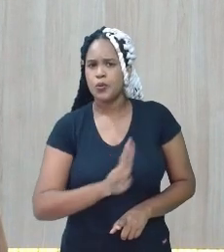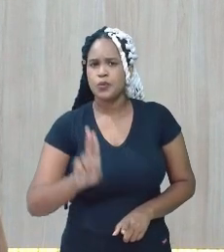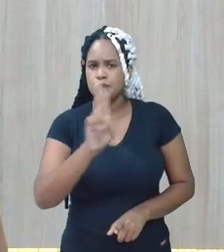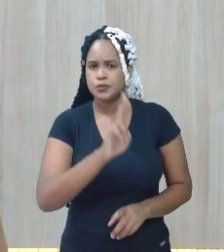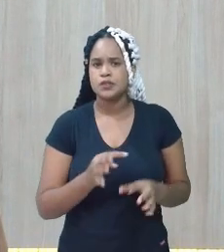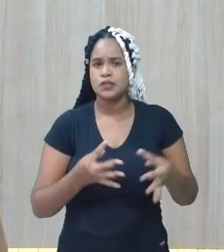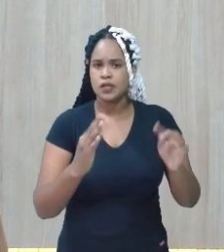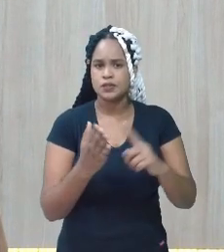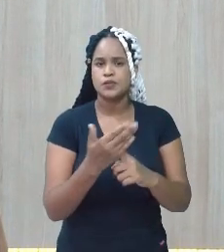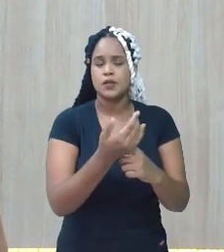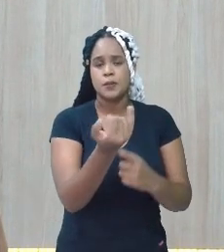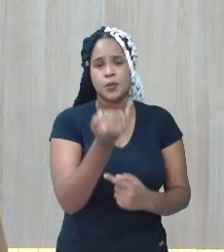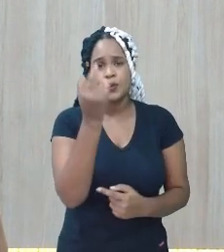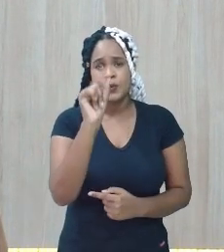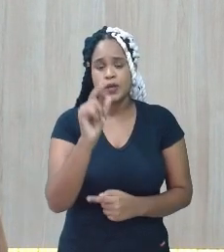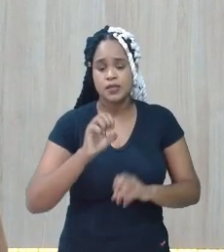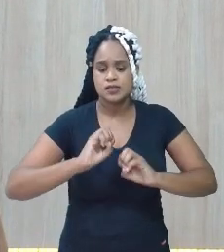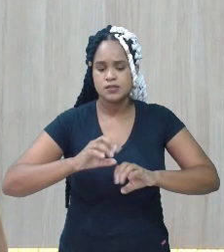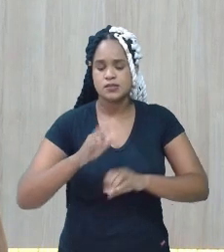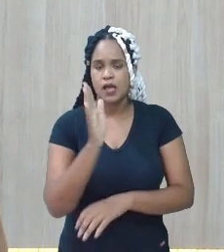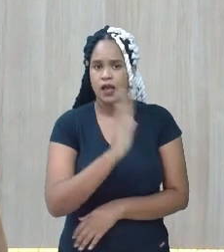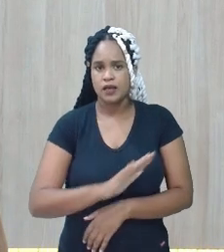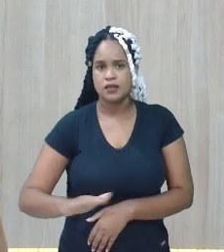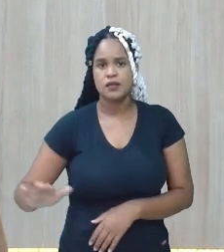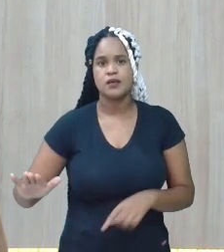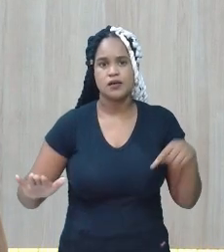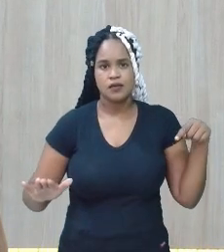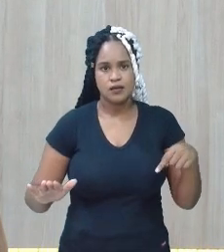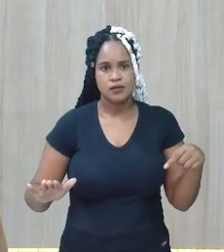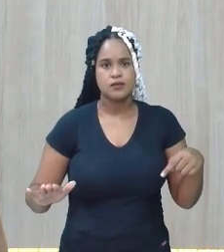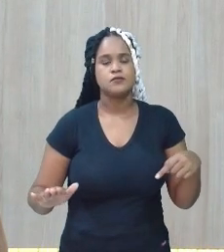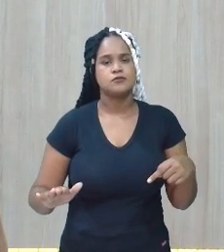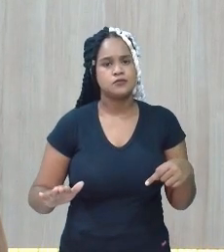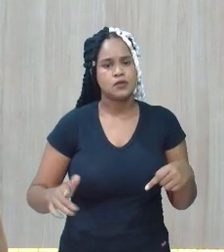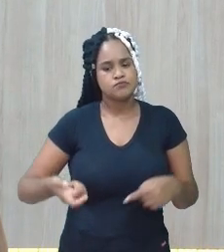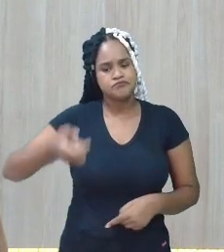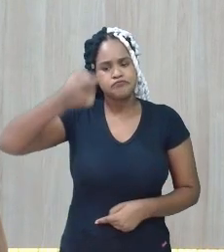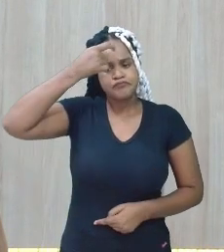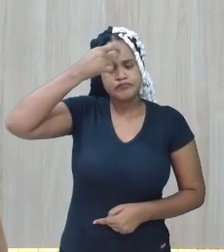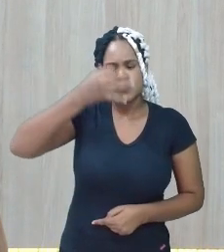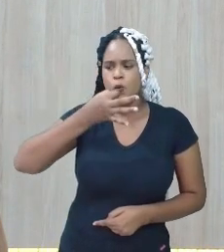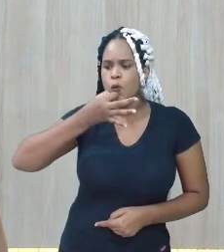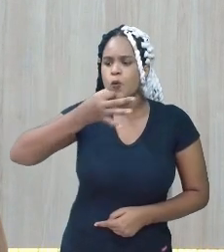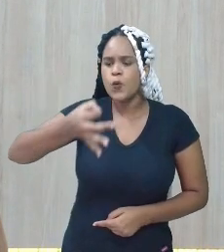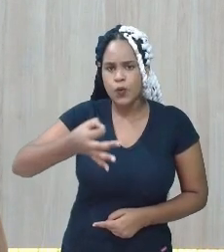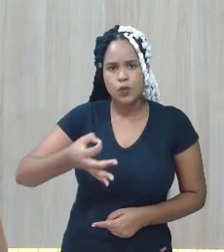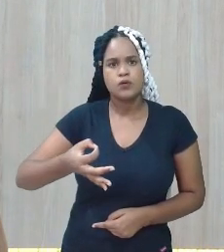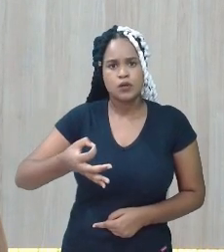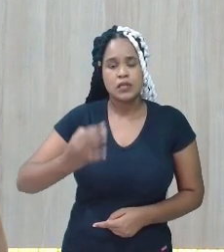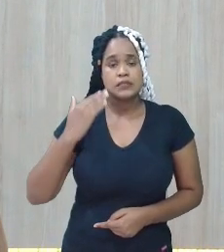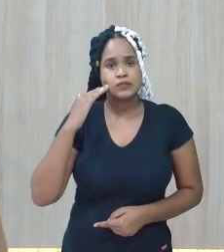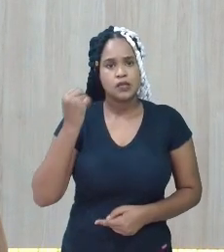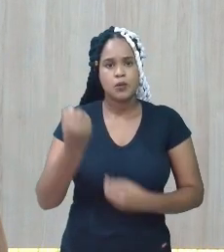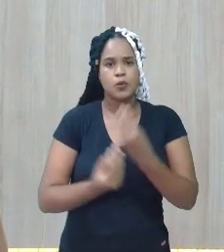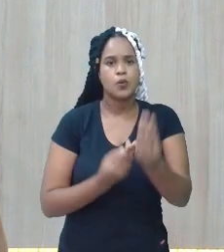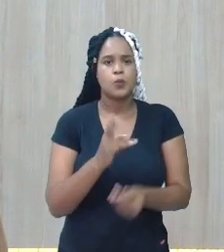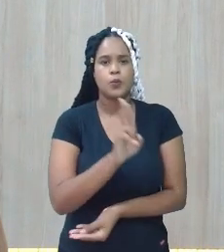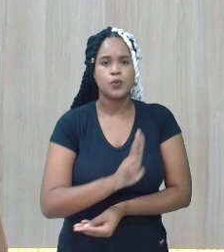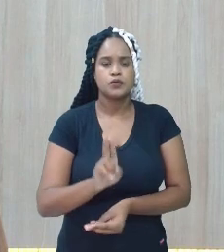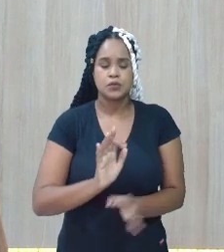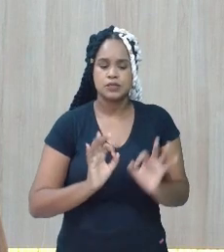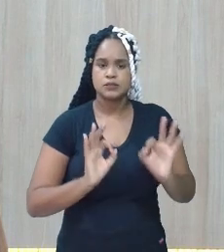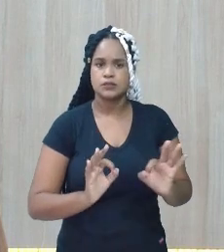forme essas crianças, não é? Crianças críticas, crianças que consigam utilizar